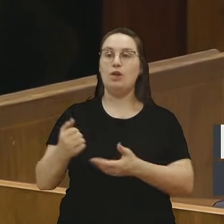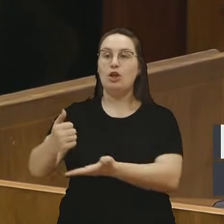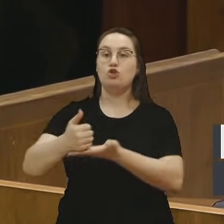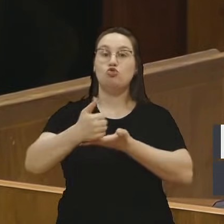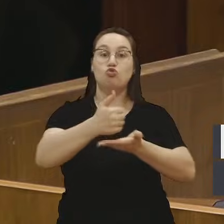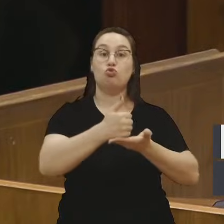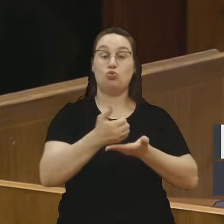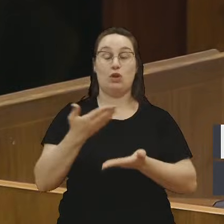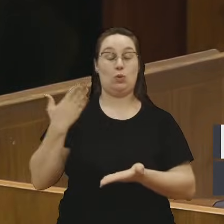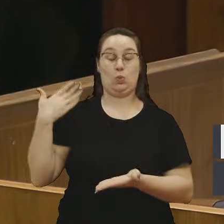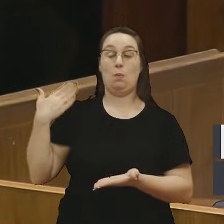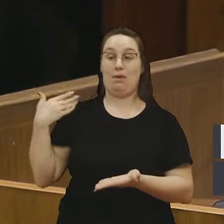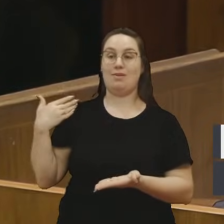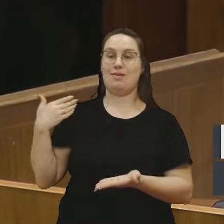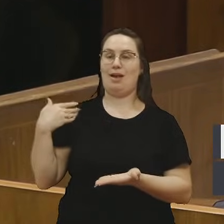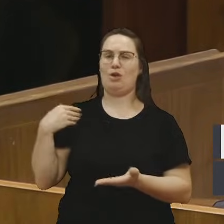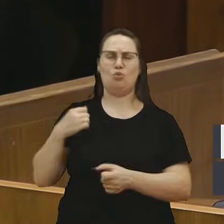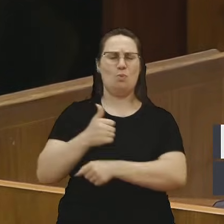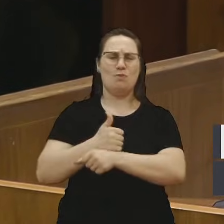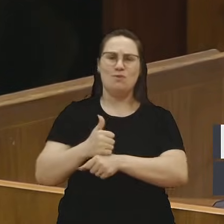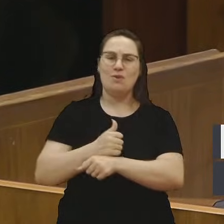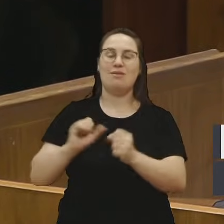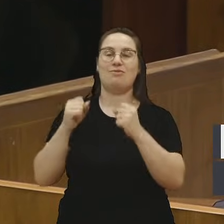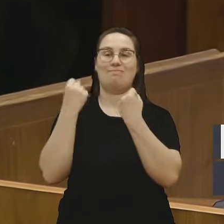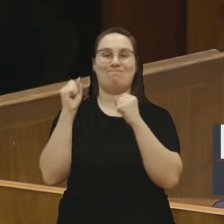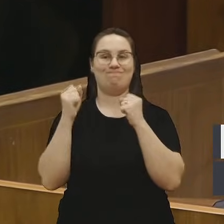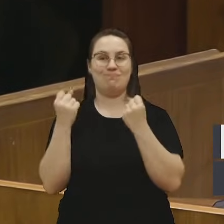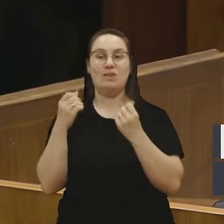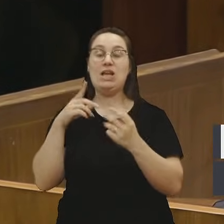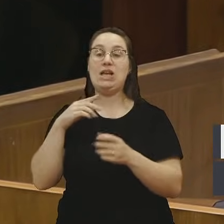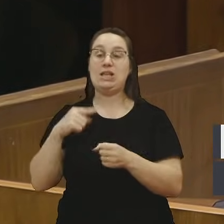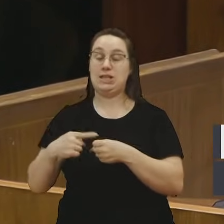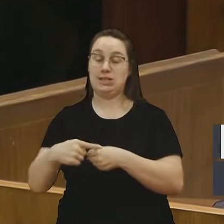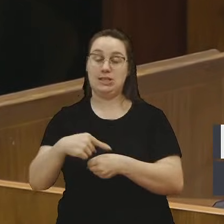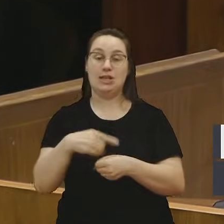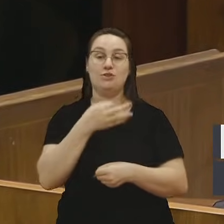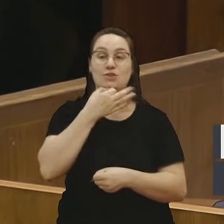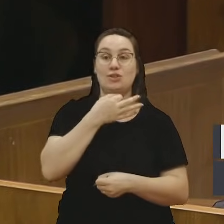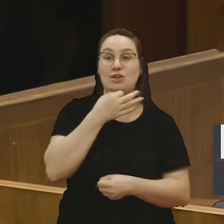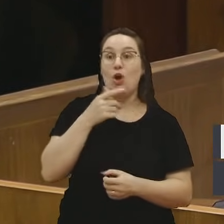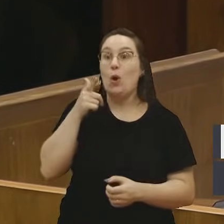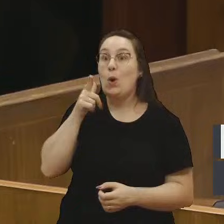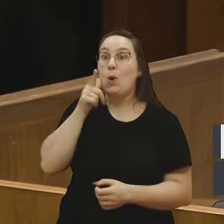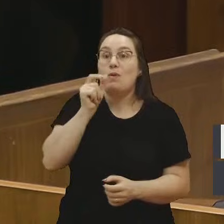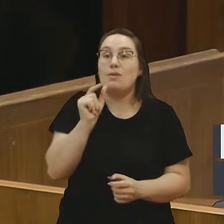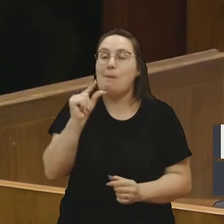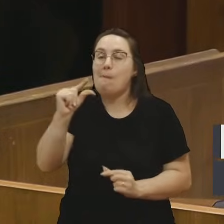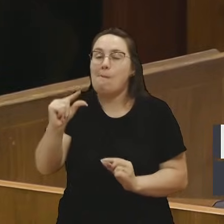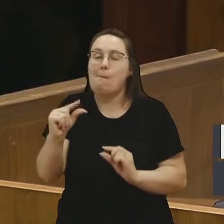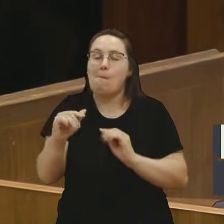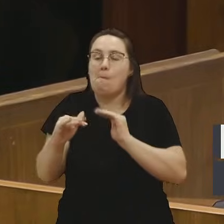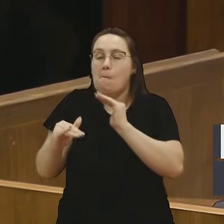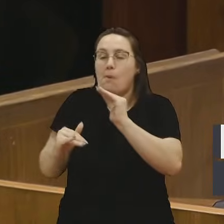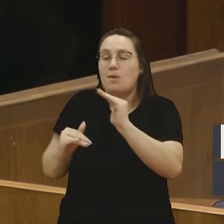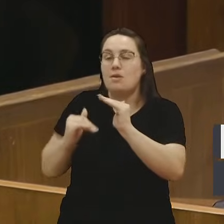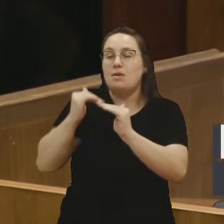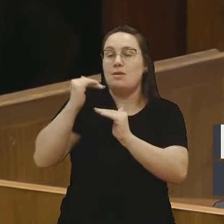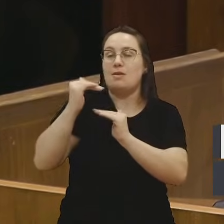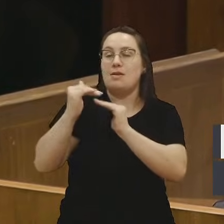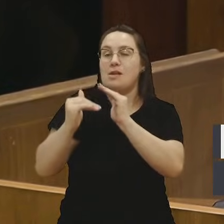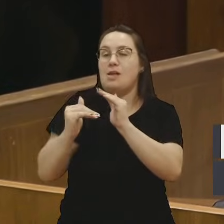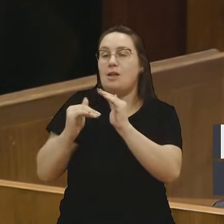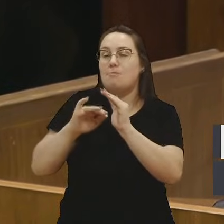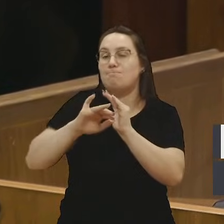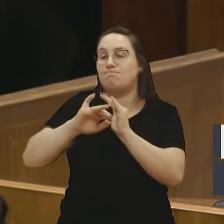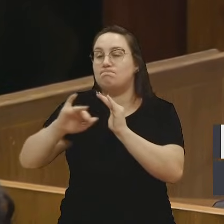da época e de todos os profissionais de educação física da cidade, nós conseguimos, aos poucos, irmos retirando